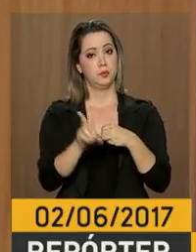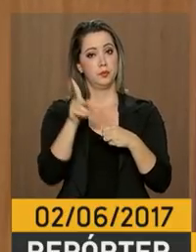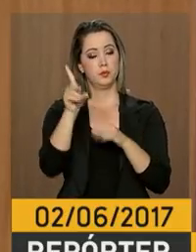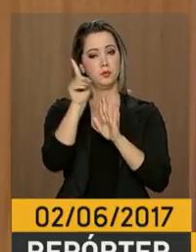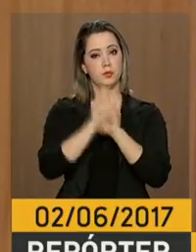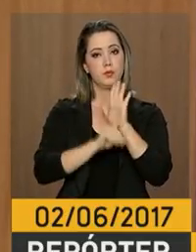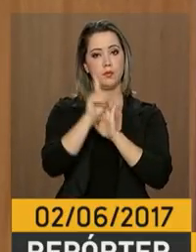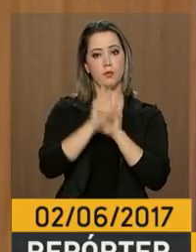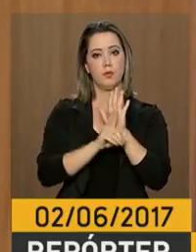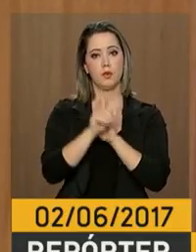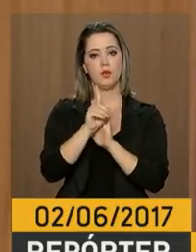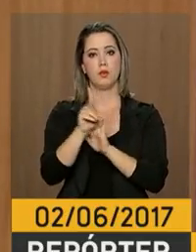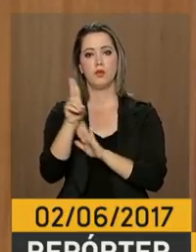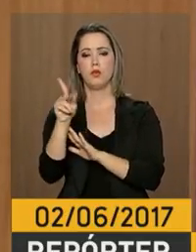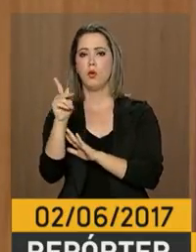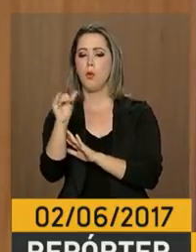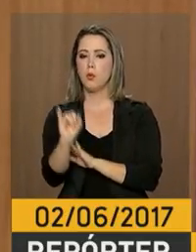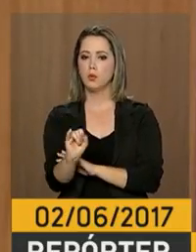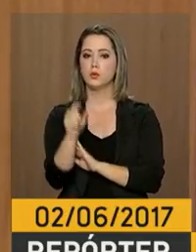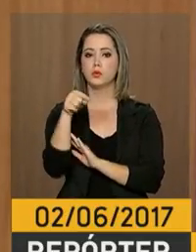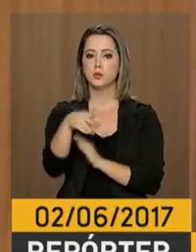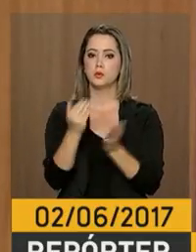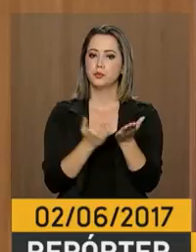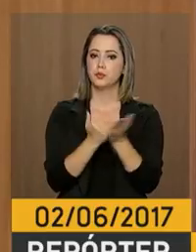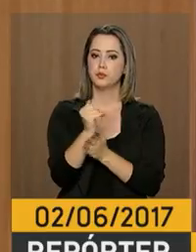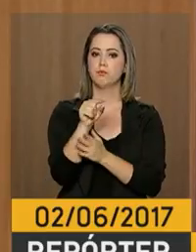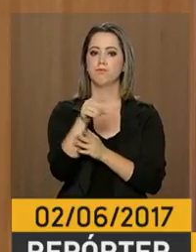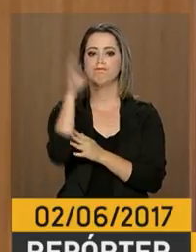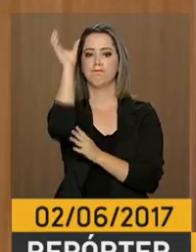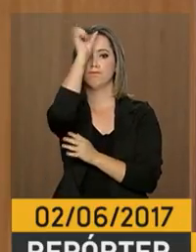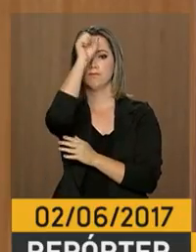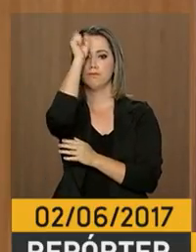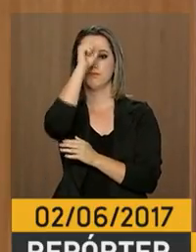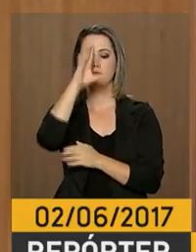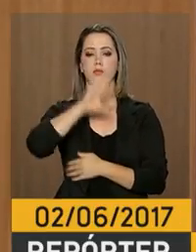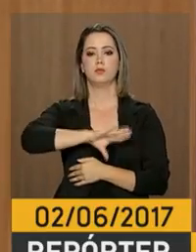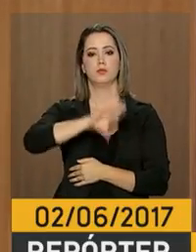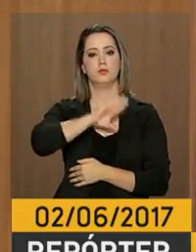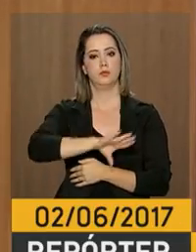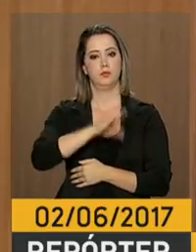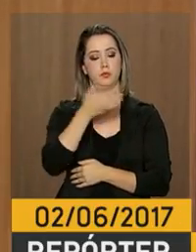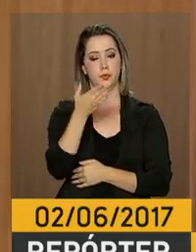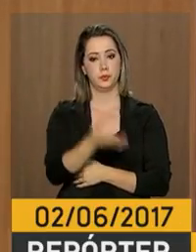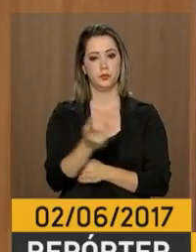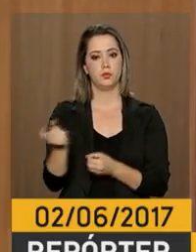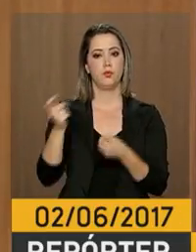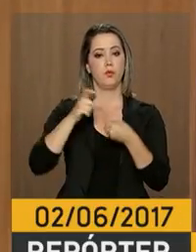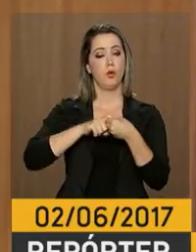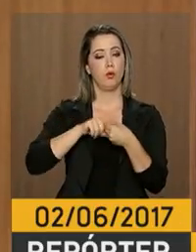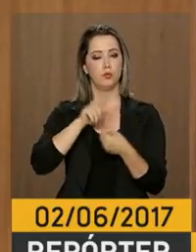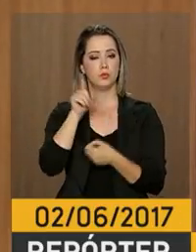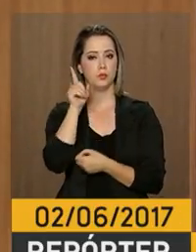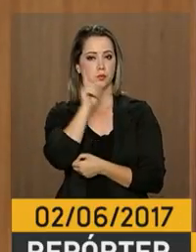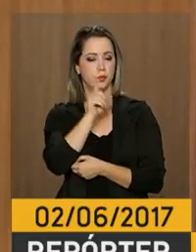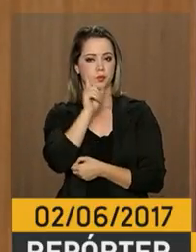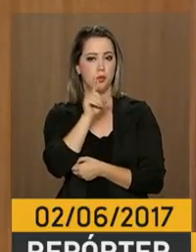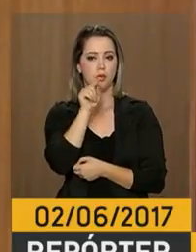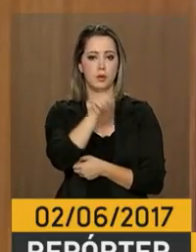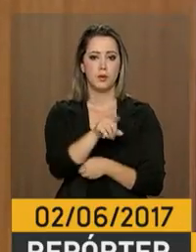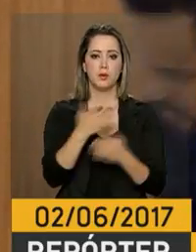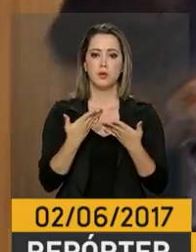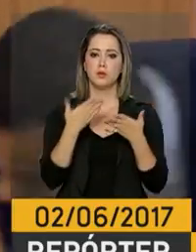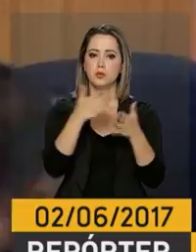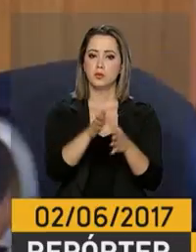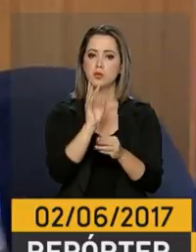da usp nessa oportunidade iniciou seu aprendizado da língua portuguesa de volta aos estados unidos mestre passou a